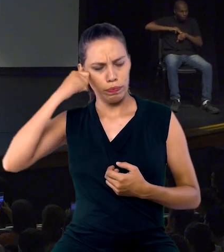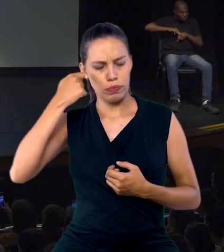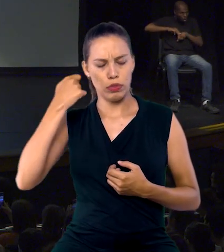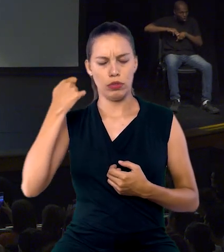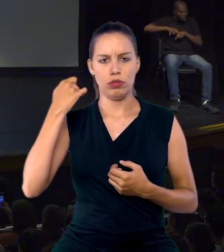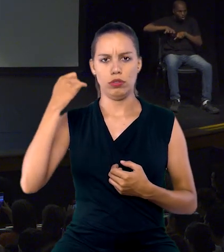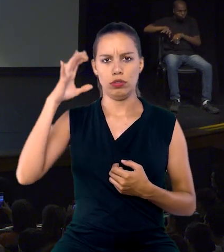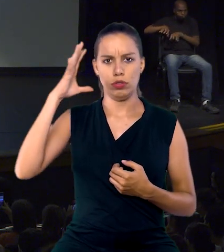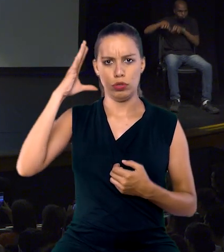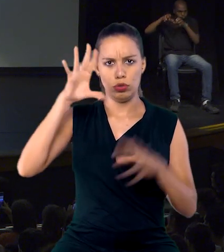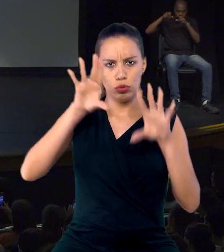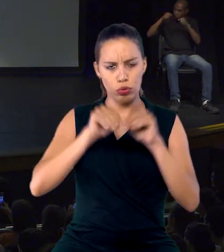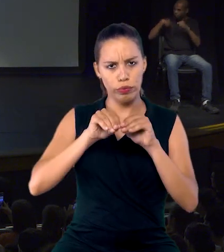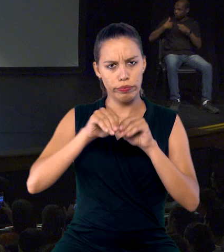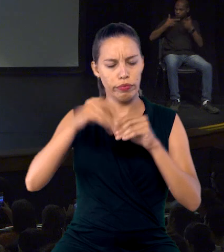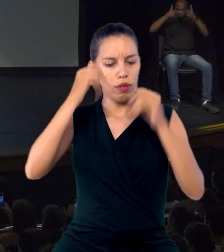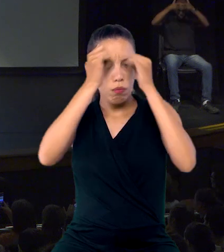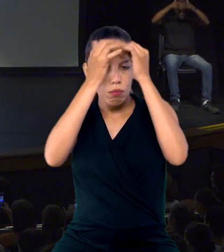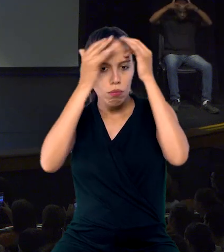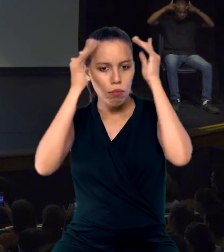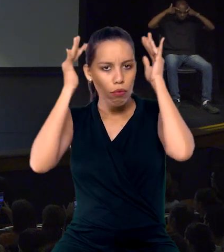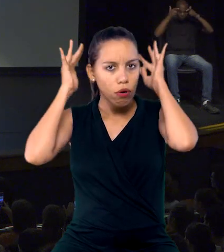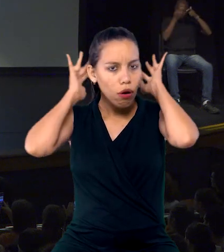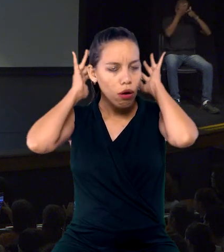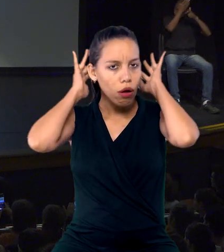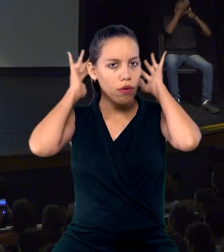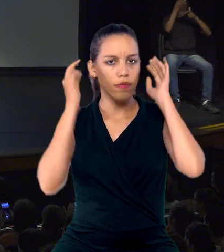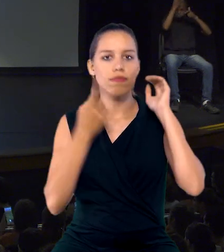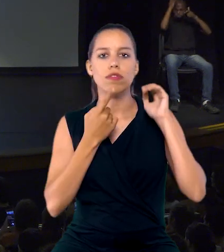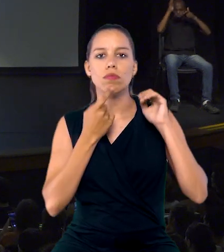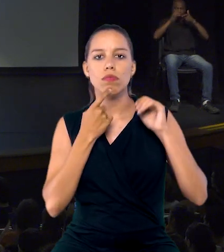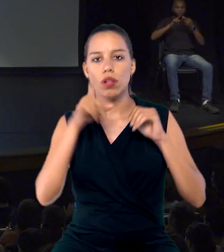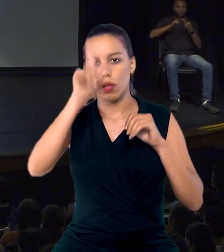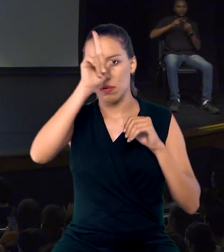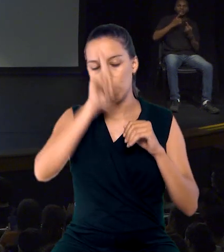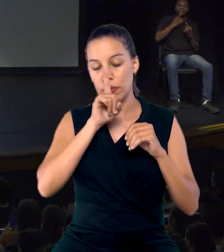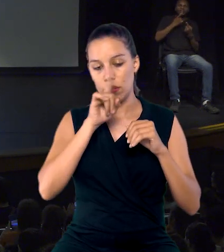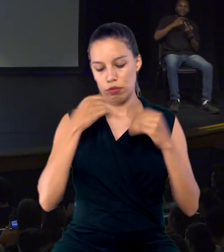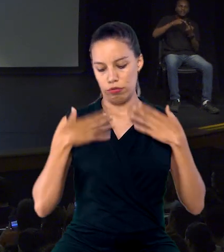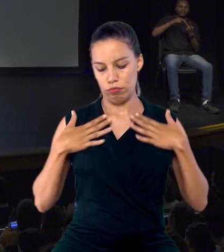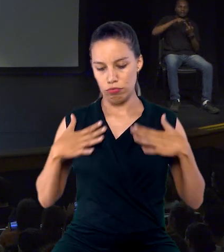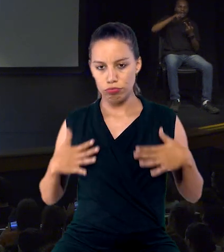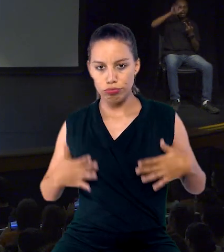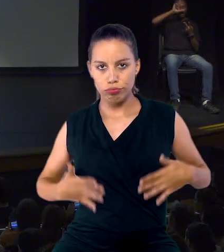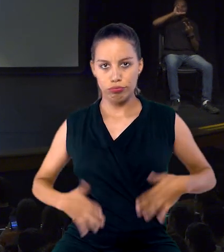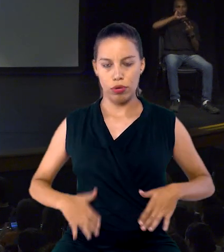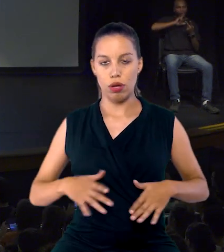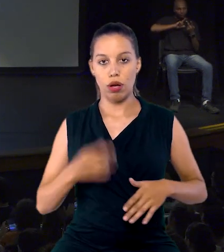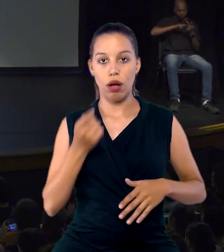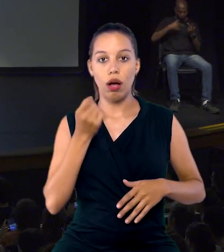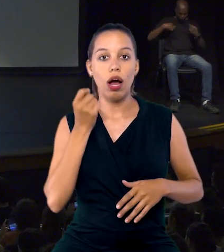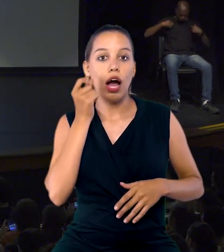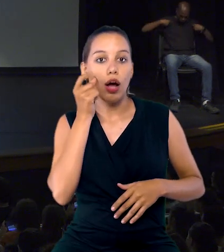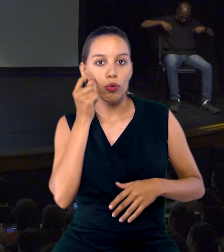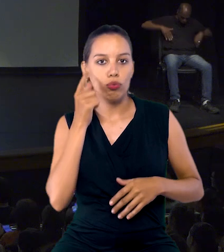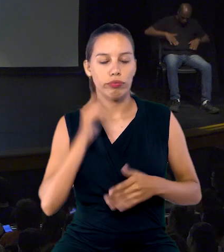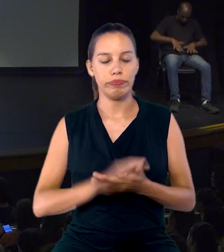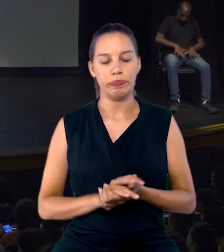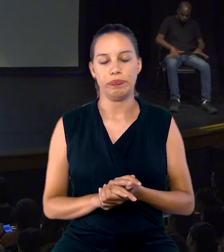tem um adorno de penas vermelhas e amarelas, e eu visto um vestido azul.